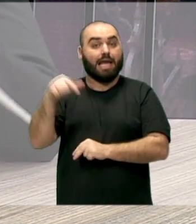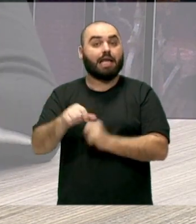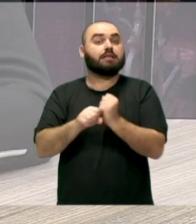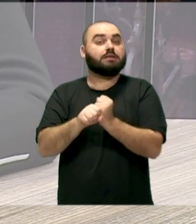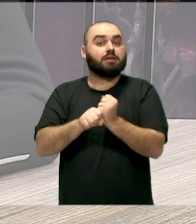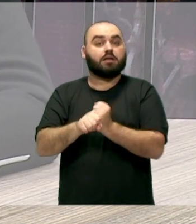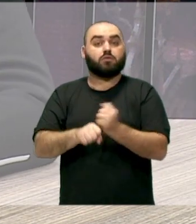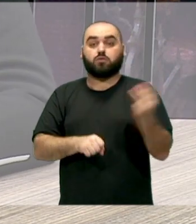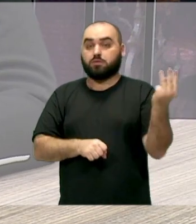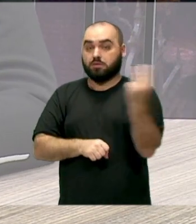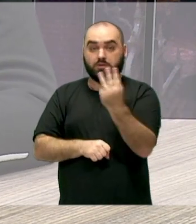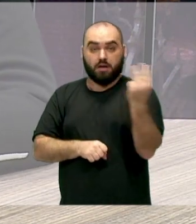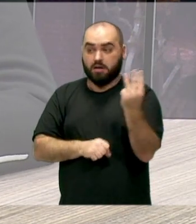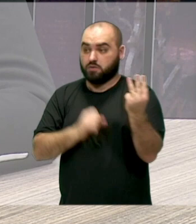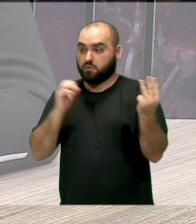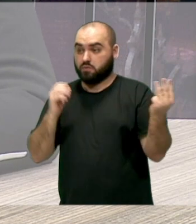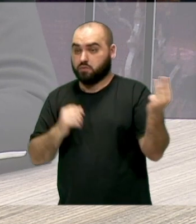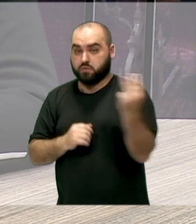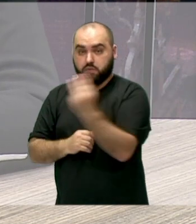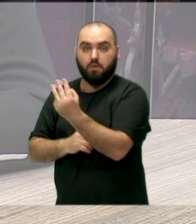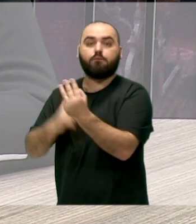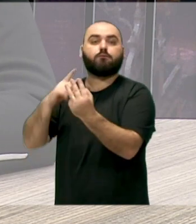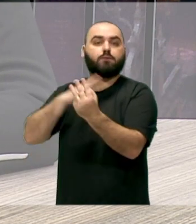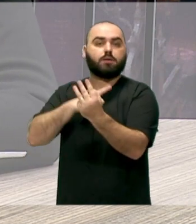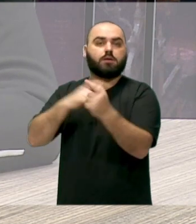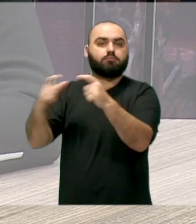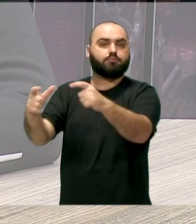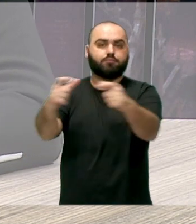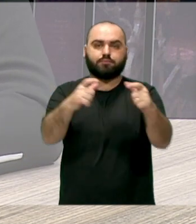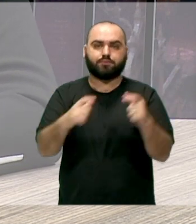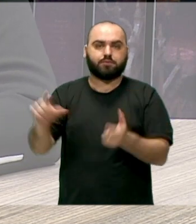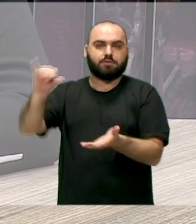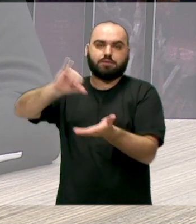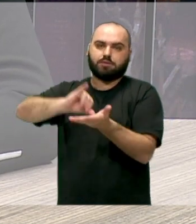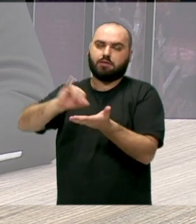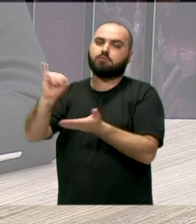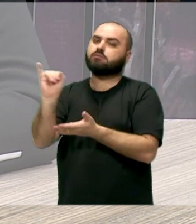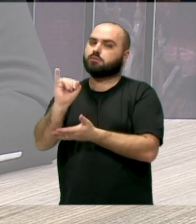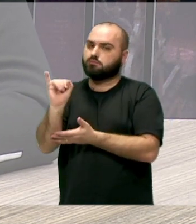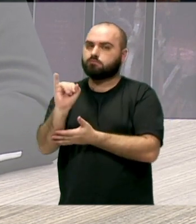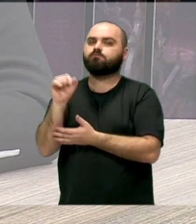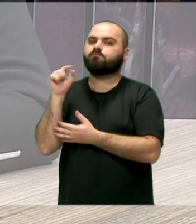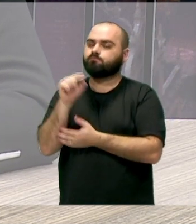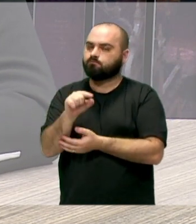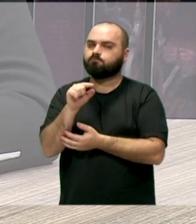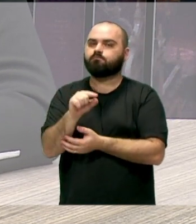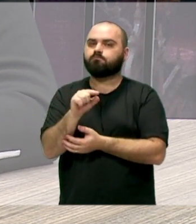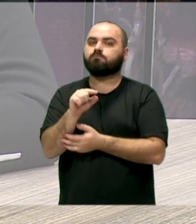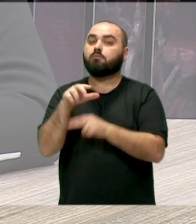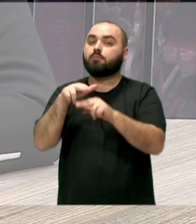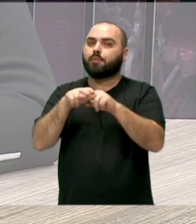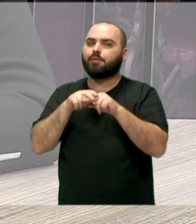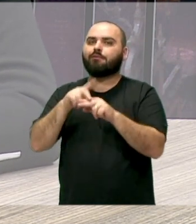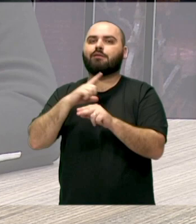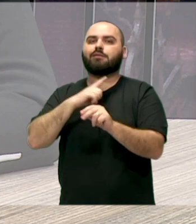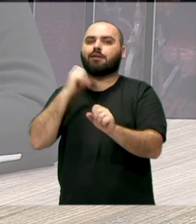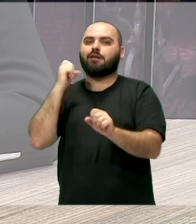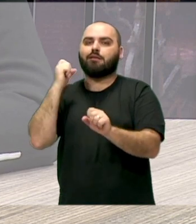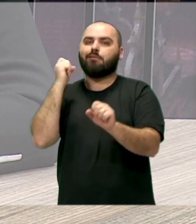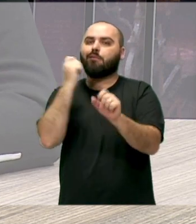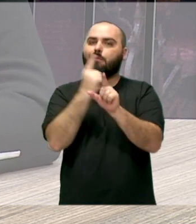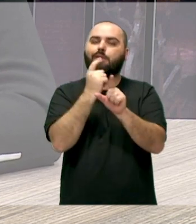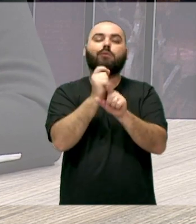tem os 3 palcos no festival, que vão estar localizados ali no centro da cidade. E a gente vai ter o encontro de